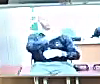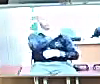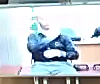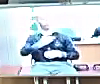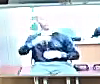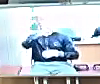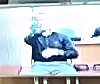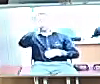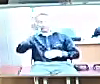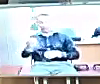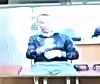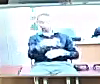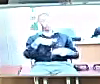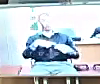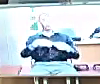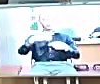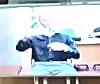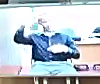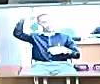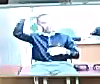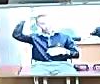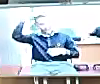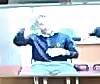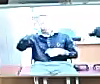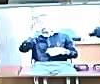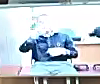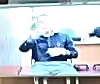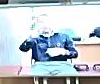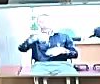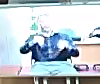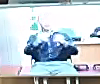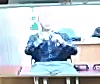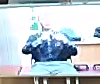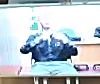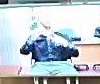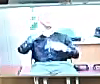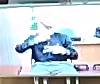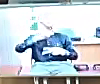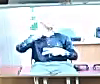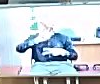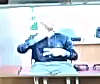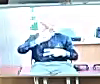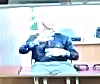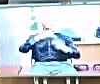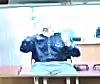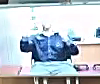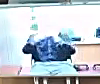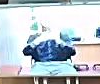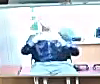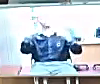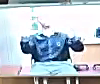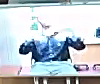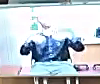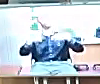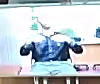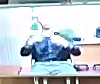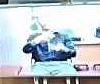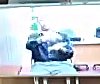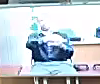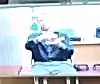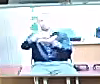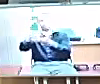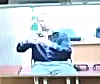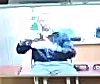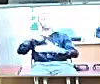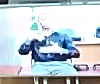estaduais o governo do pará e governo de minas gerais são os mais beneficiados mas todos têm é o das outras unidades da federação